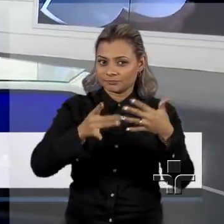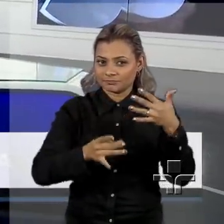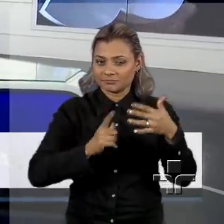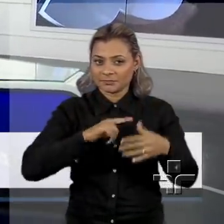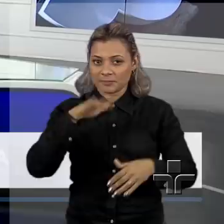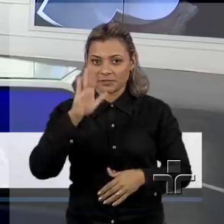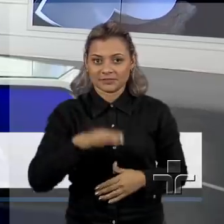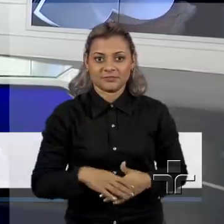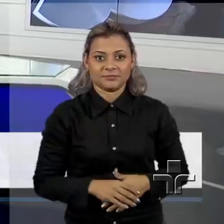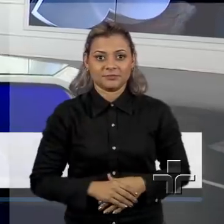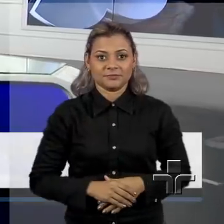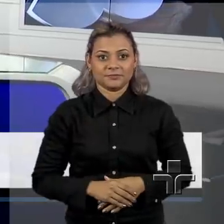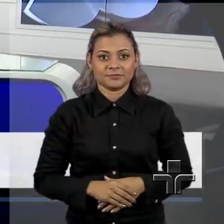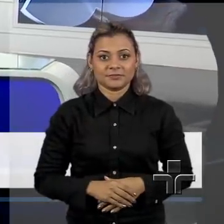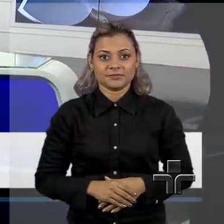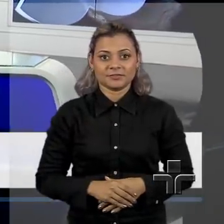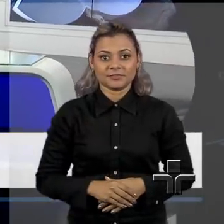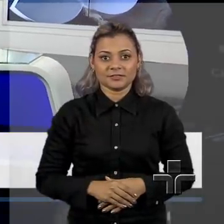instante.